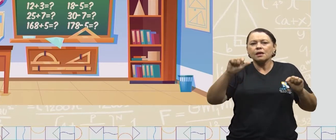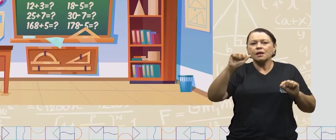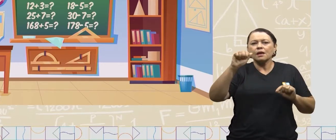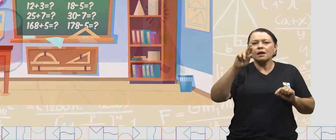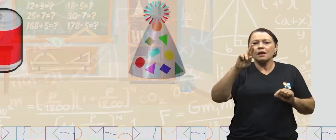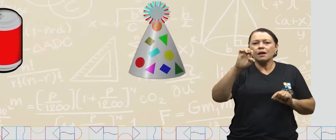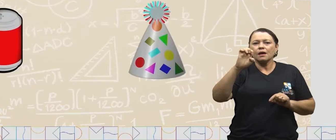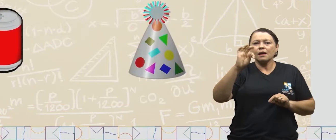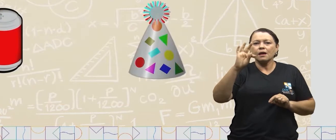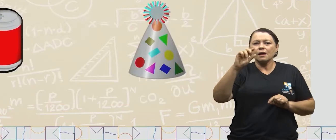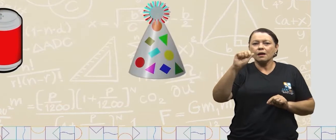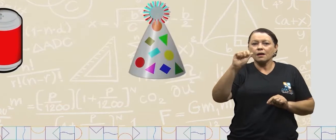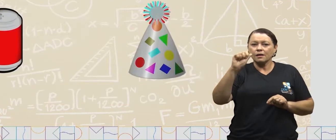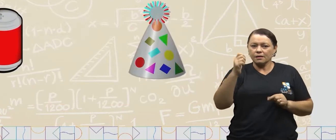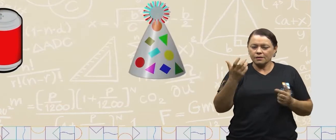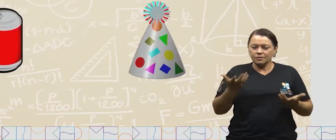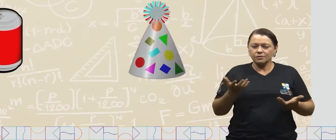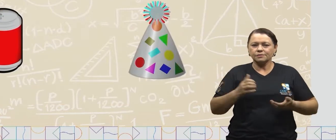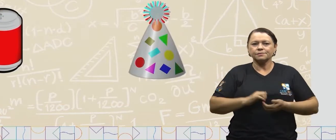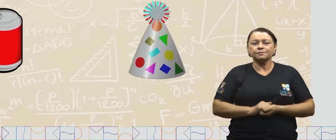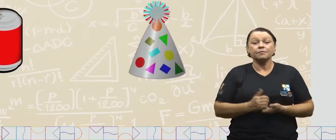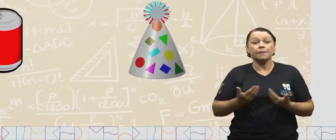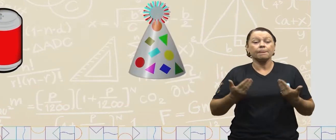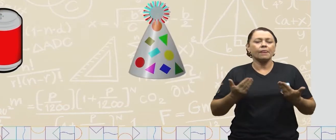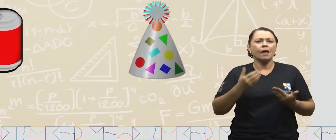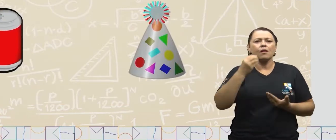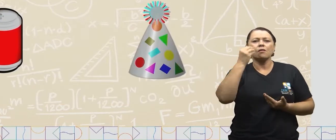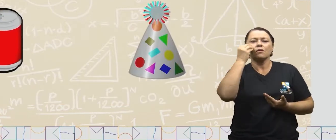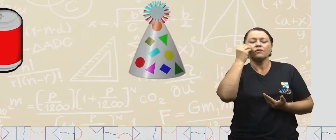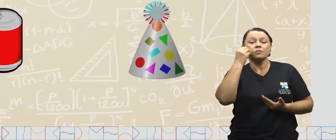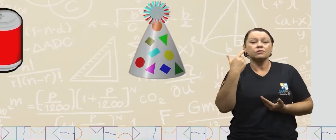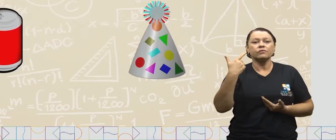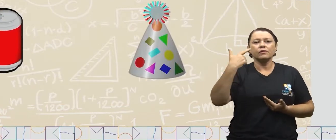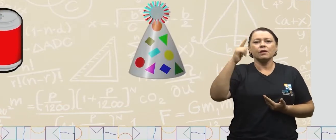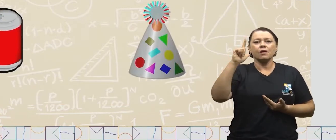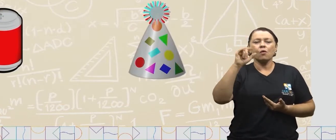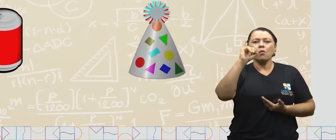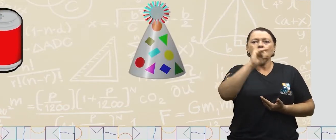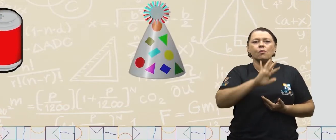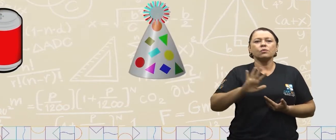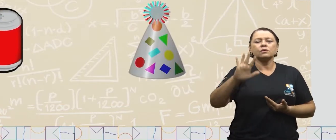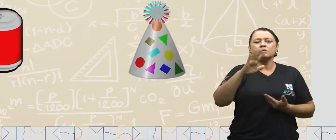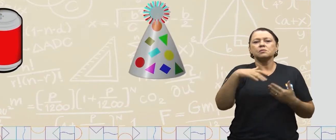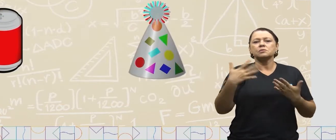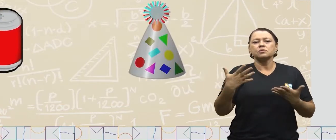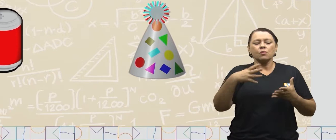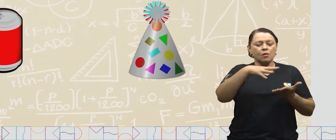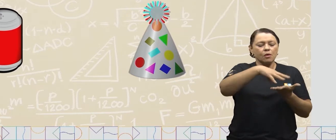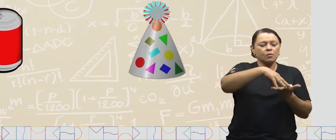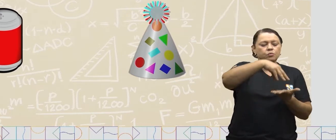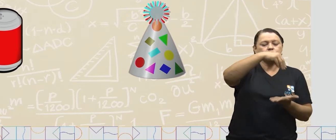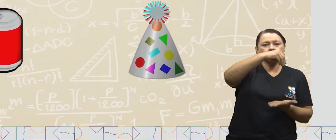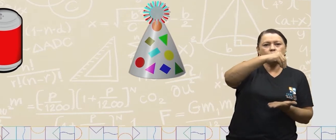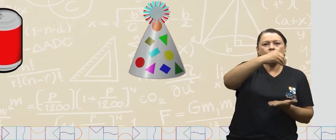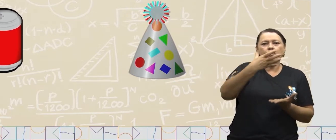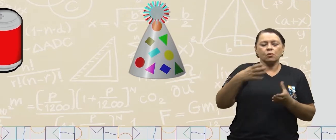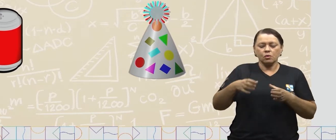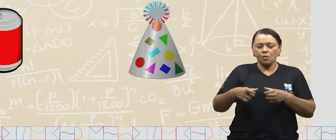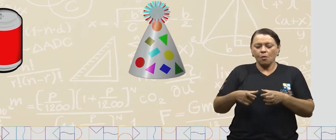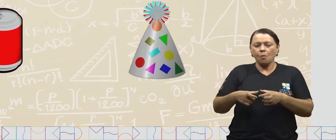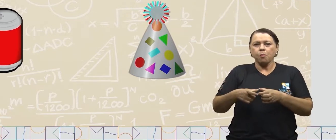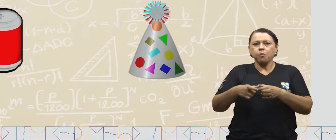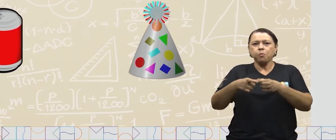pode ver aí. Agora, ao olhar para as imagens aqui, qual é o cone, o cilindro,